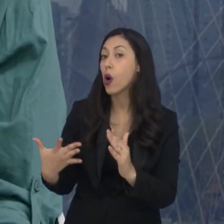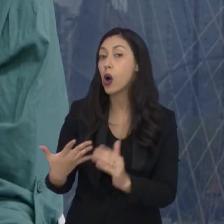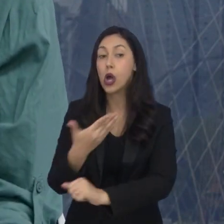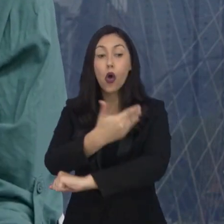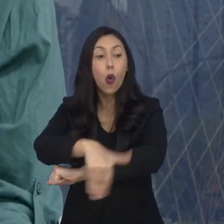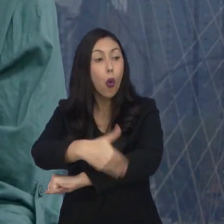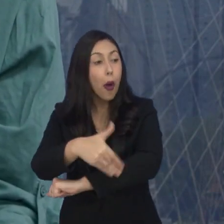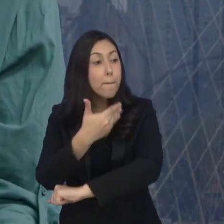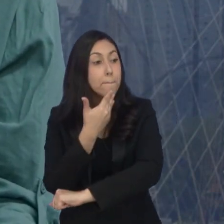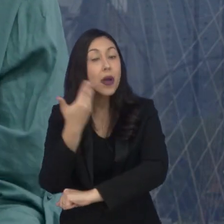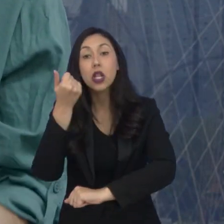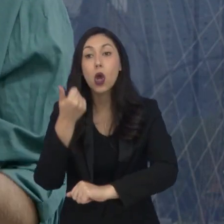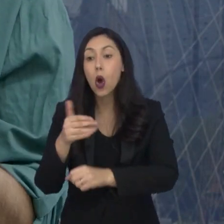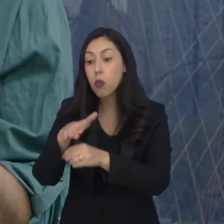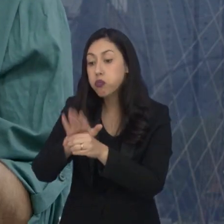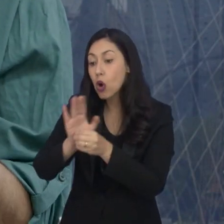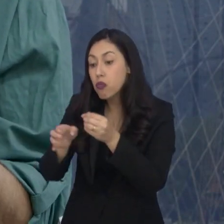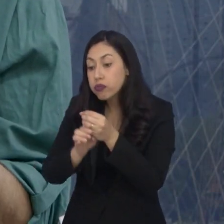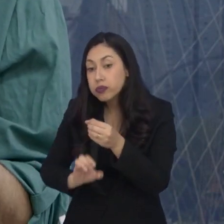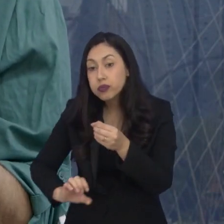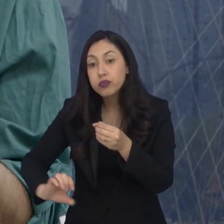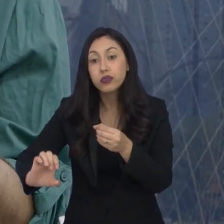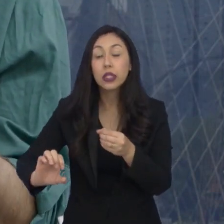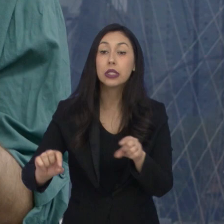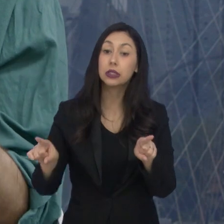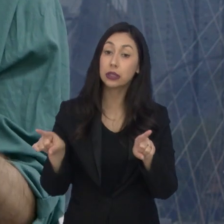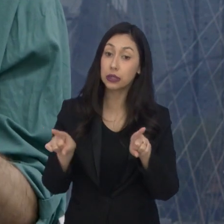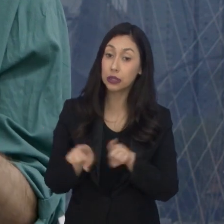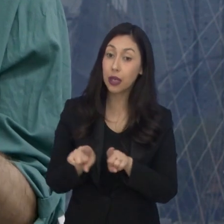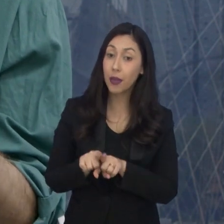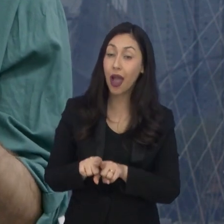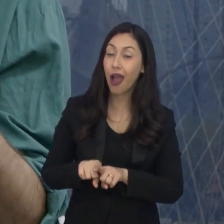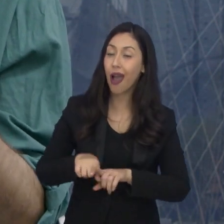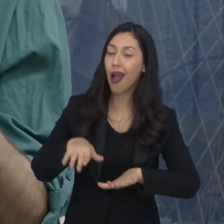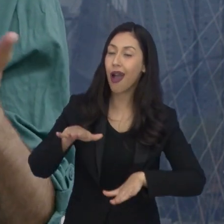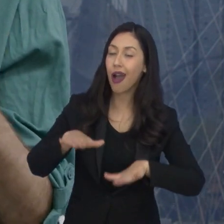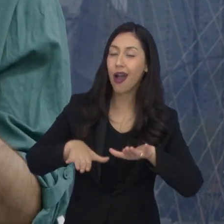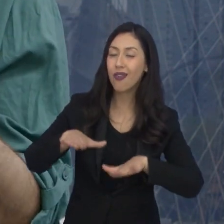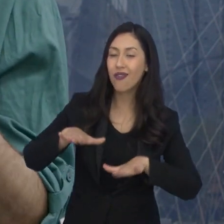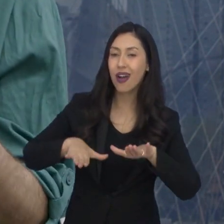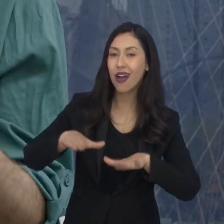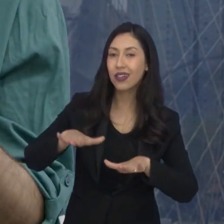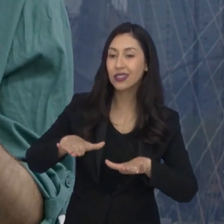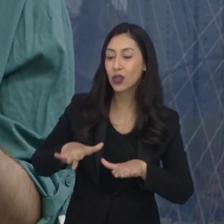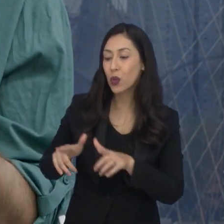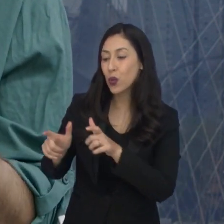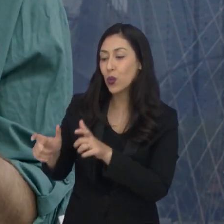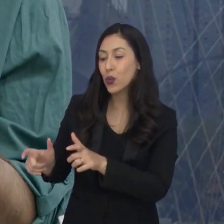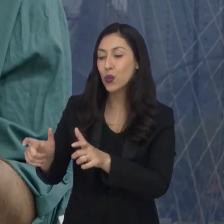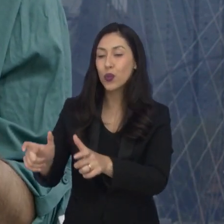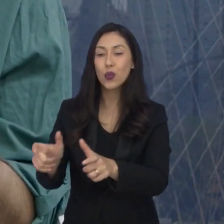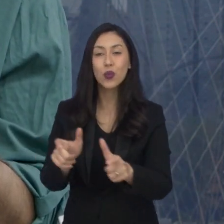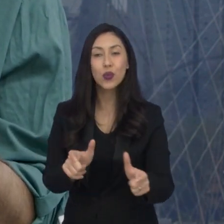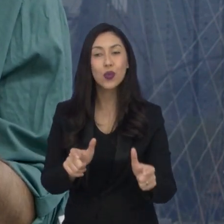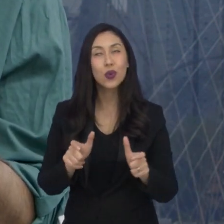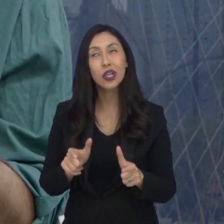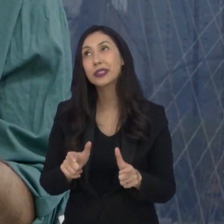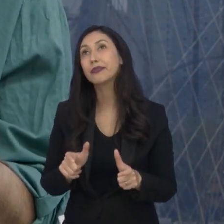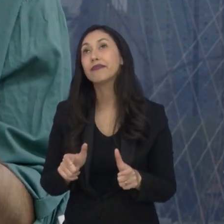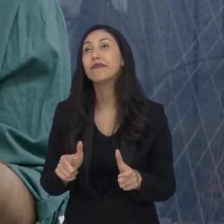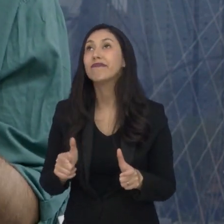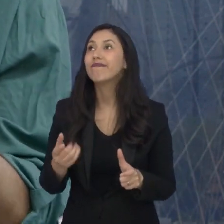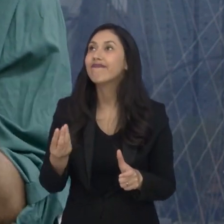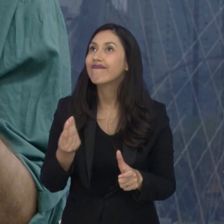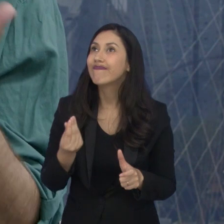colocar saneamento, mas em alguns casos, alguns desses loteamentos, a gente fala assim, que eles não